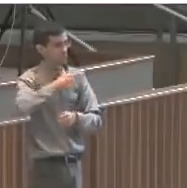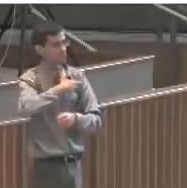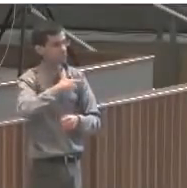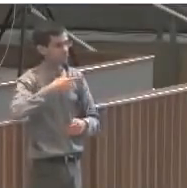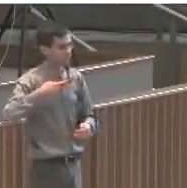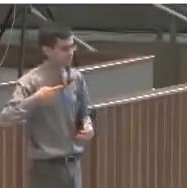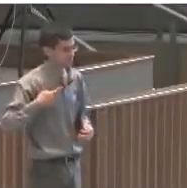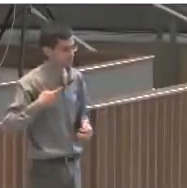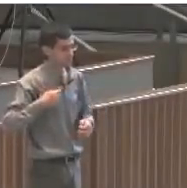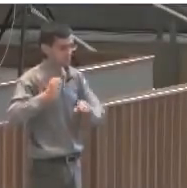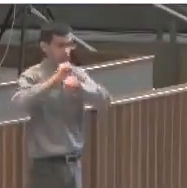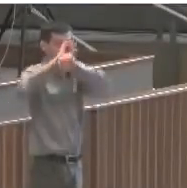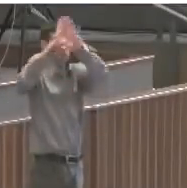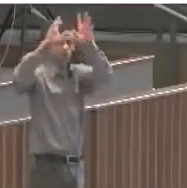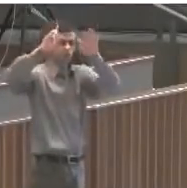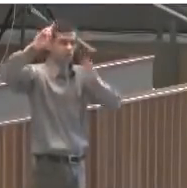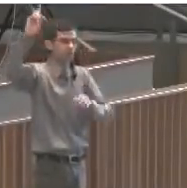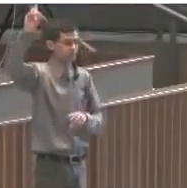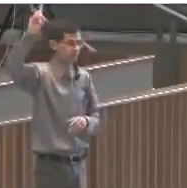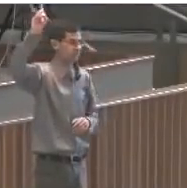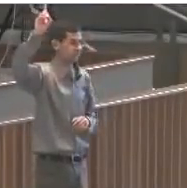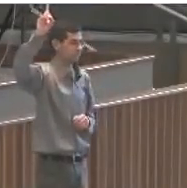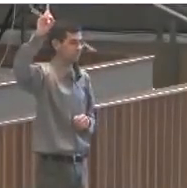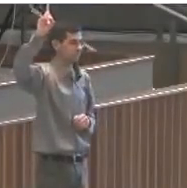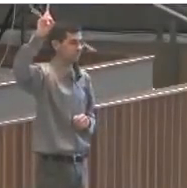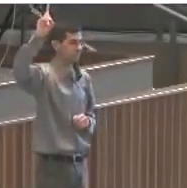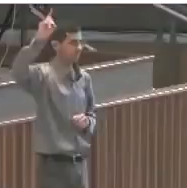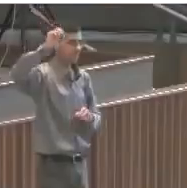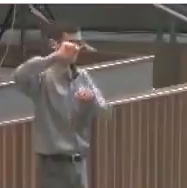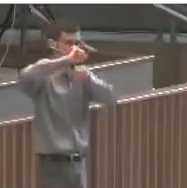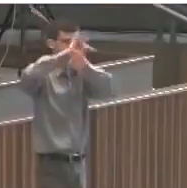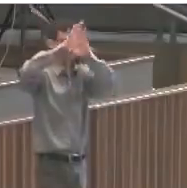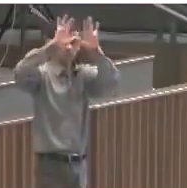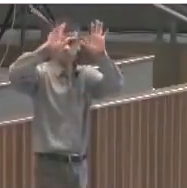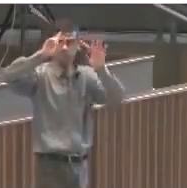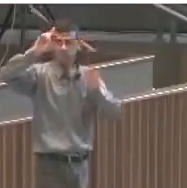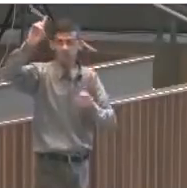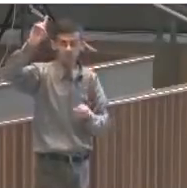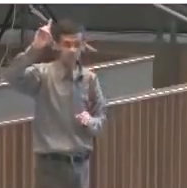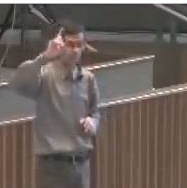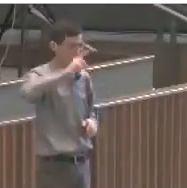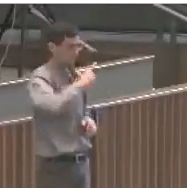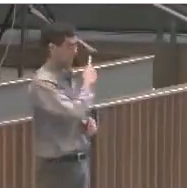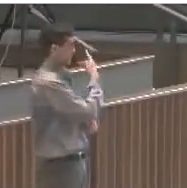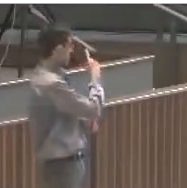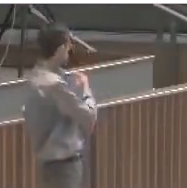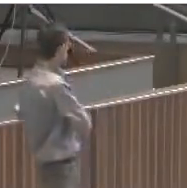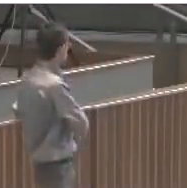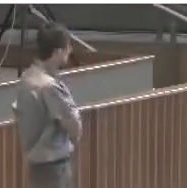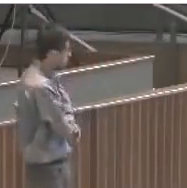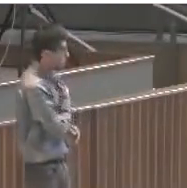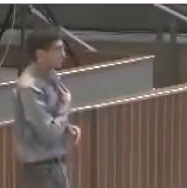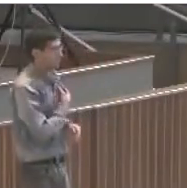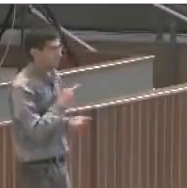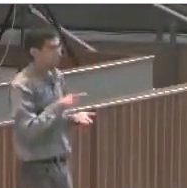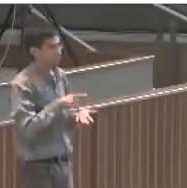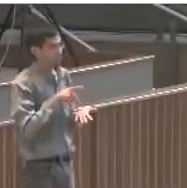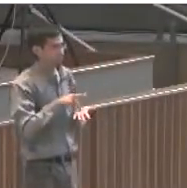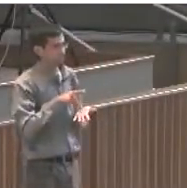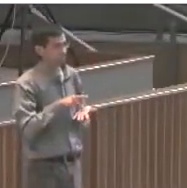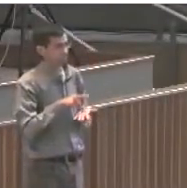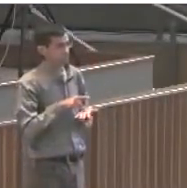glória a deus podia ser chamado glória a deus pela sua caminhada e pela sua vida